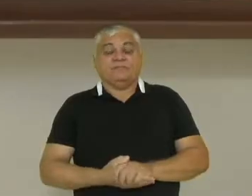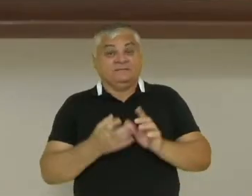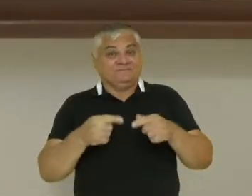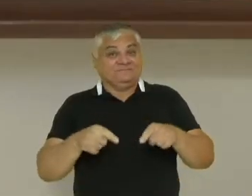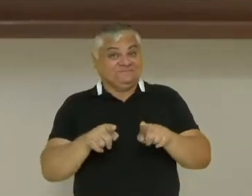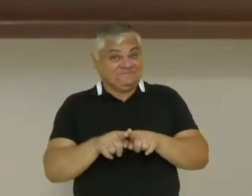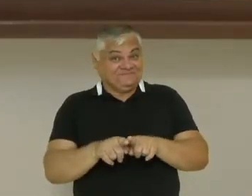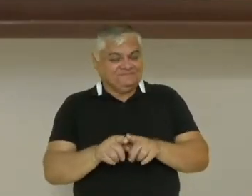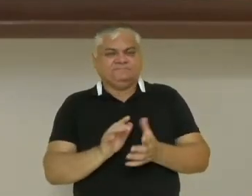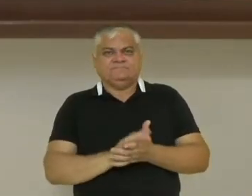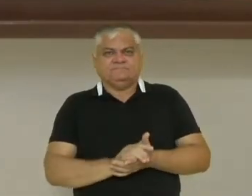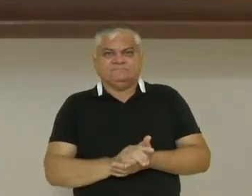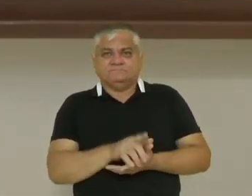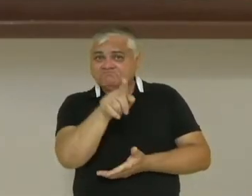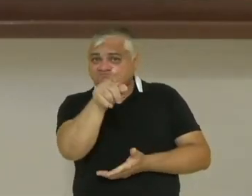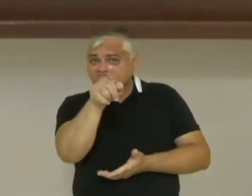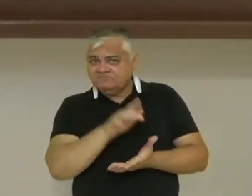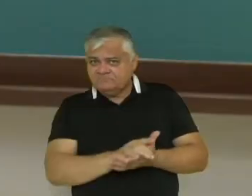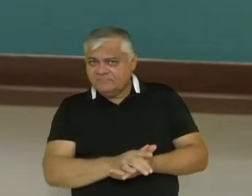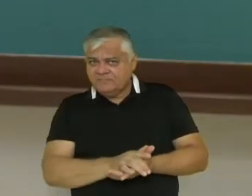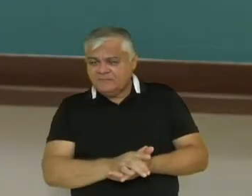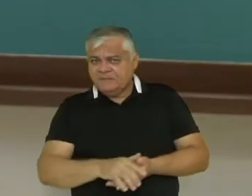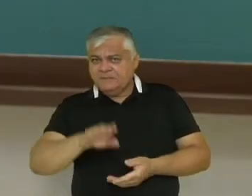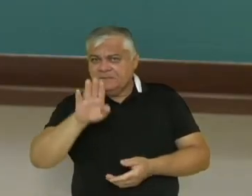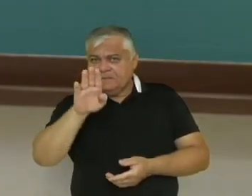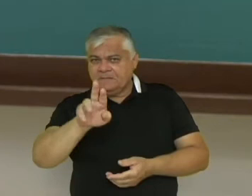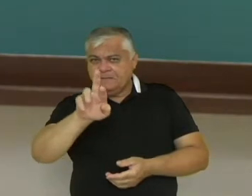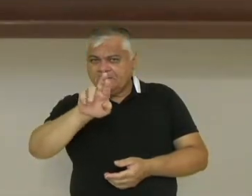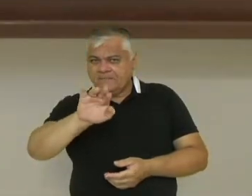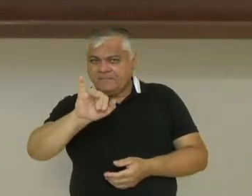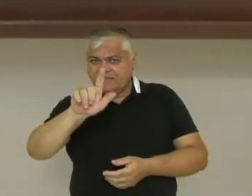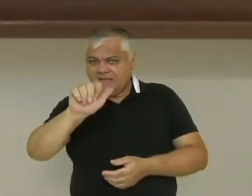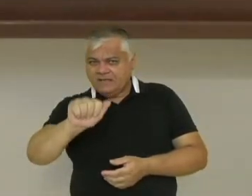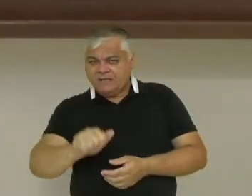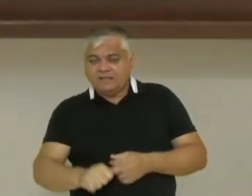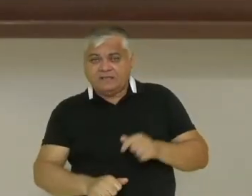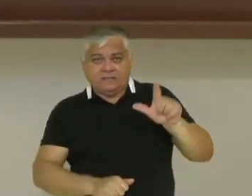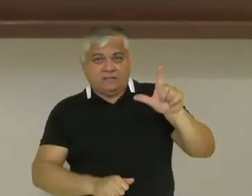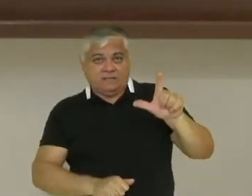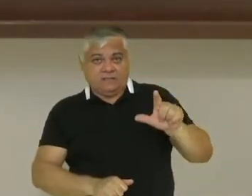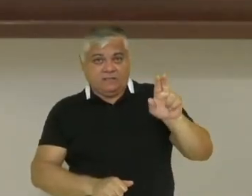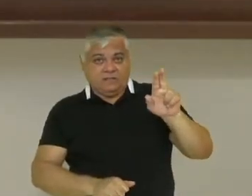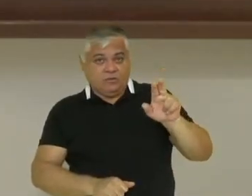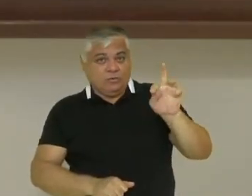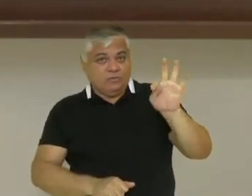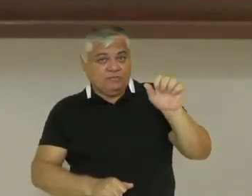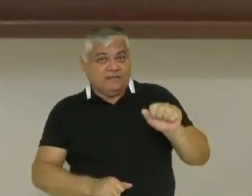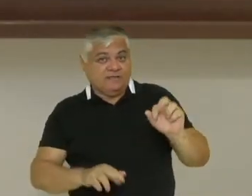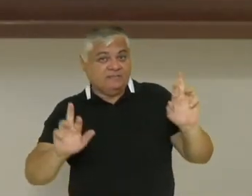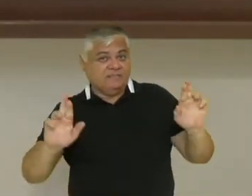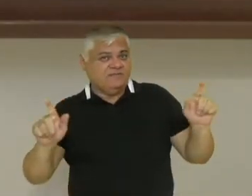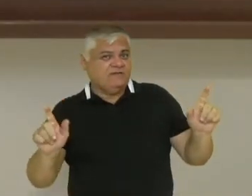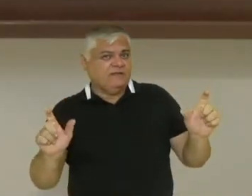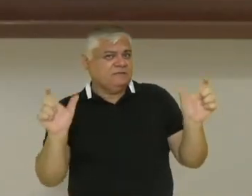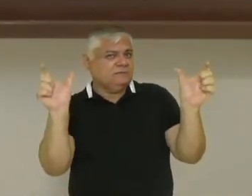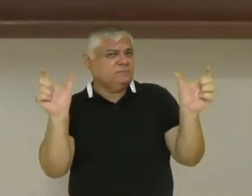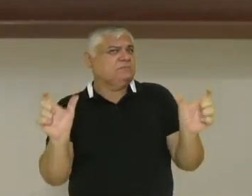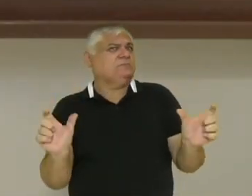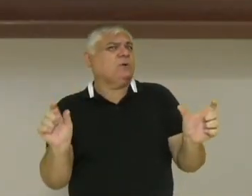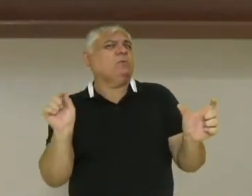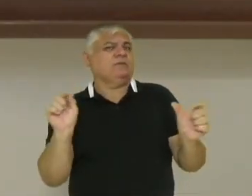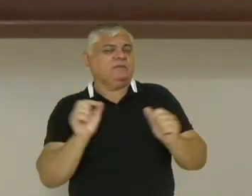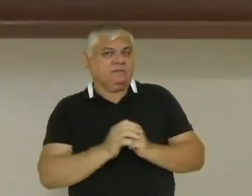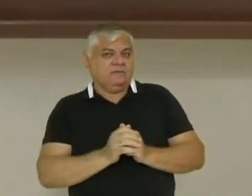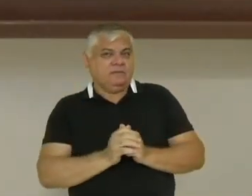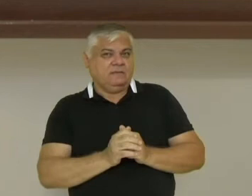Voltamos, pessoal. E aí? Briga e luta, qual que é a diferença? Bom, a briga, gente, é um